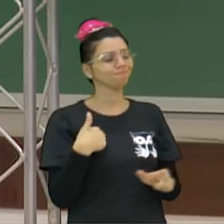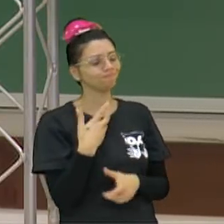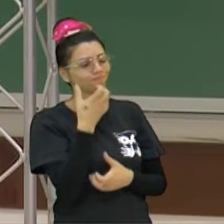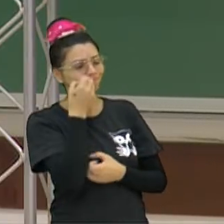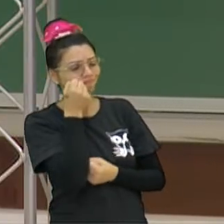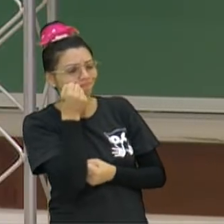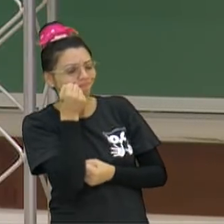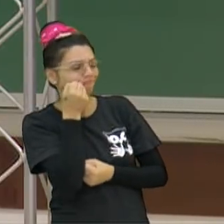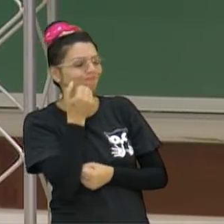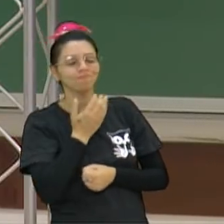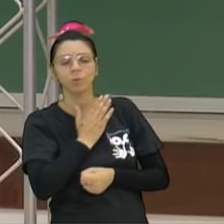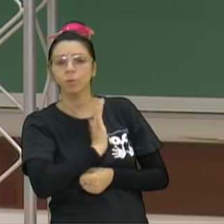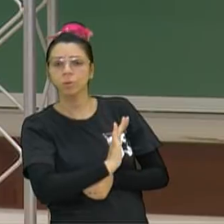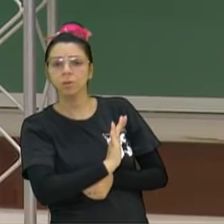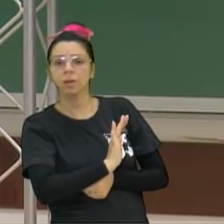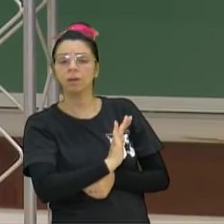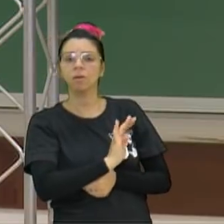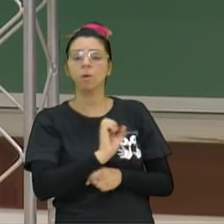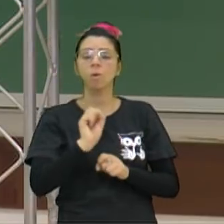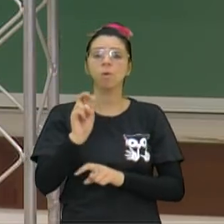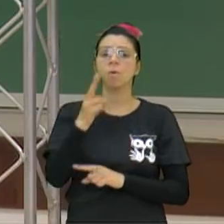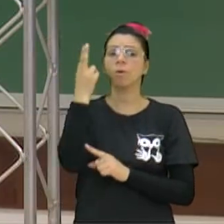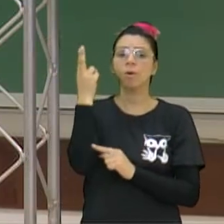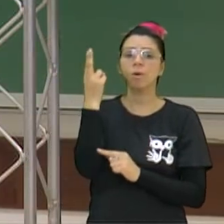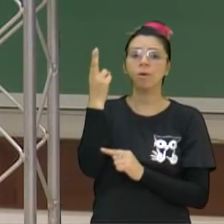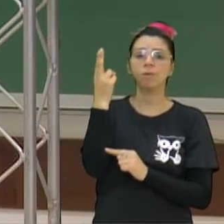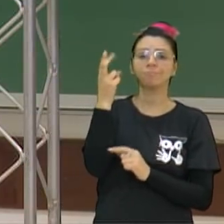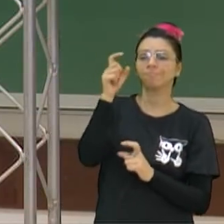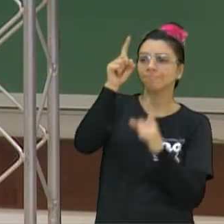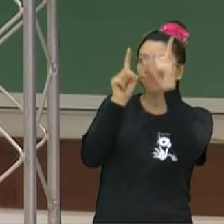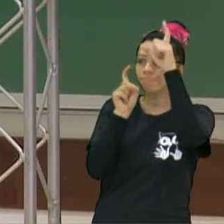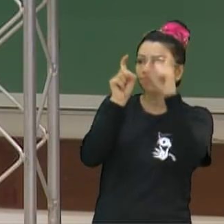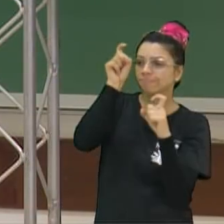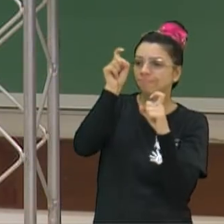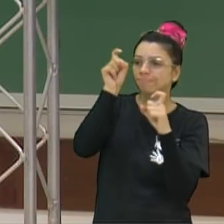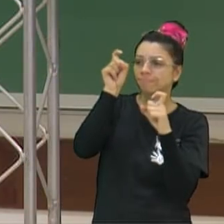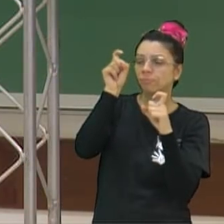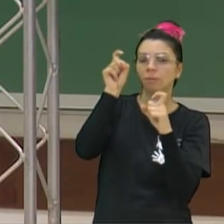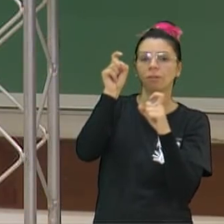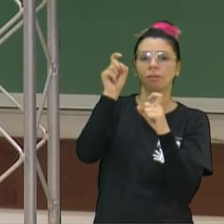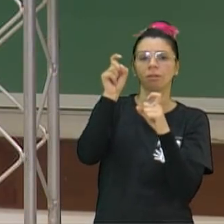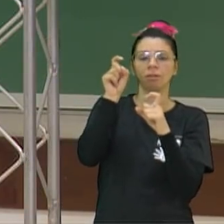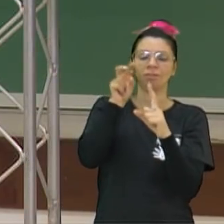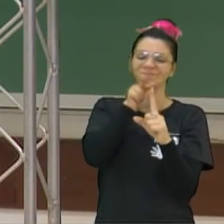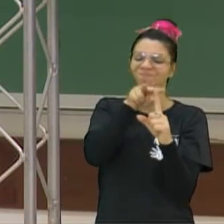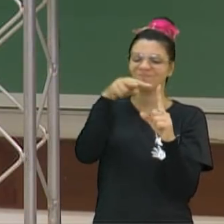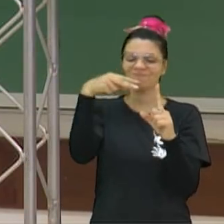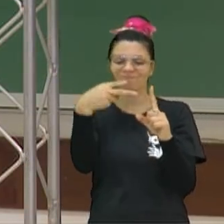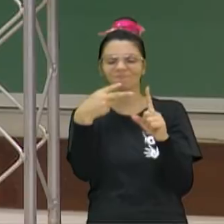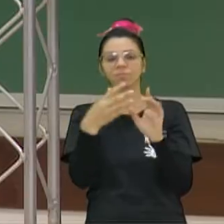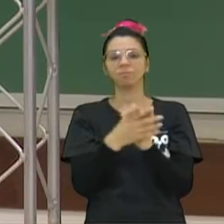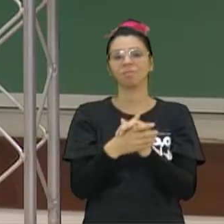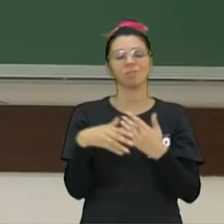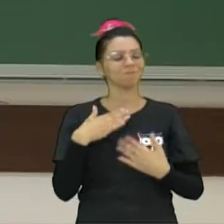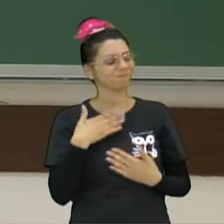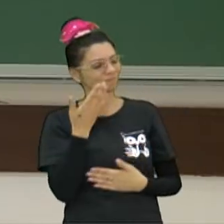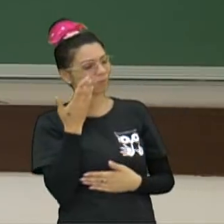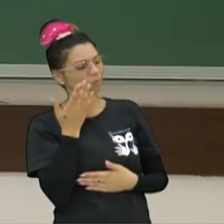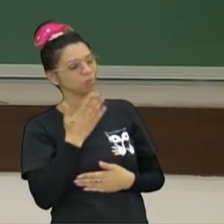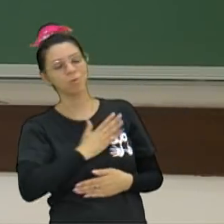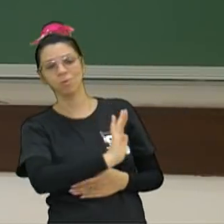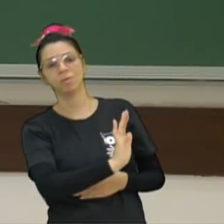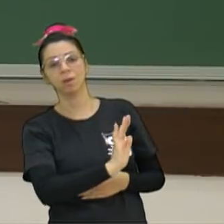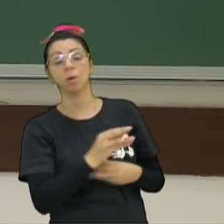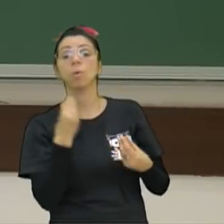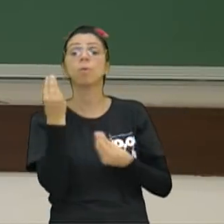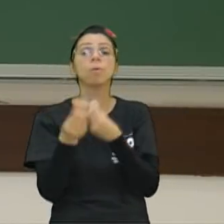tem uma ação, uma expressão facial, né? Um modo de olhar que, de repente, desagrada. E aí, como é que a